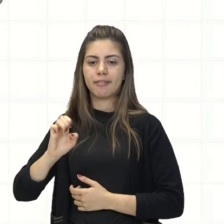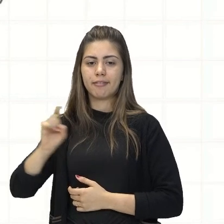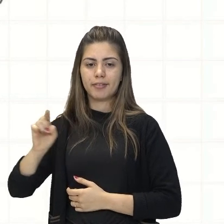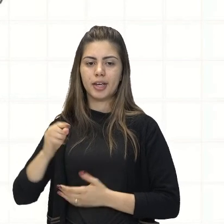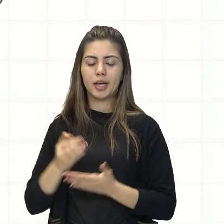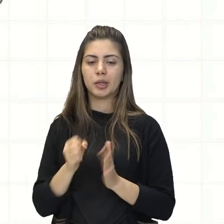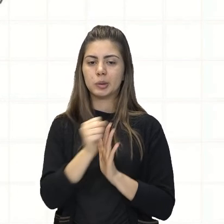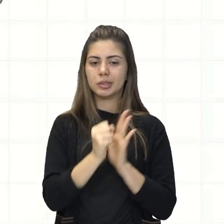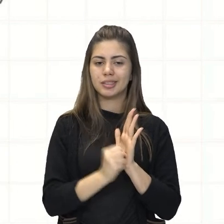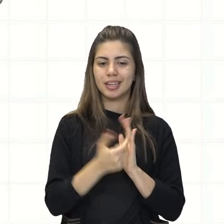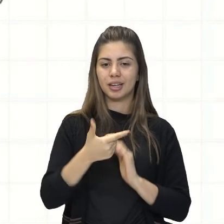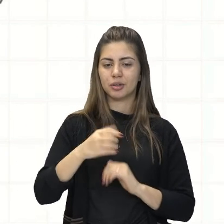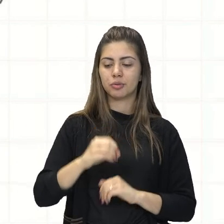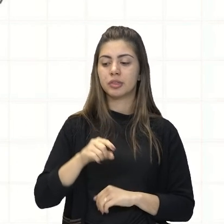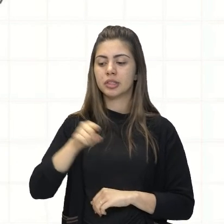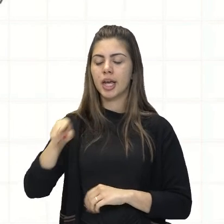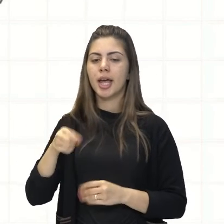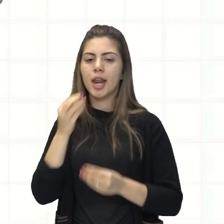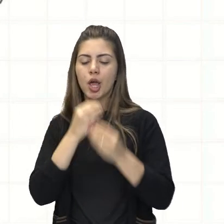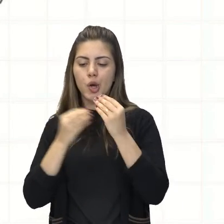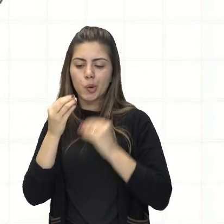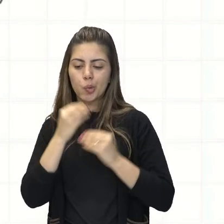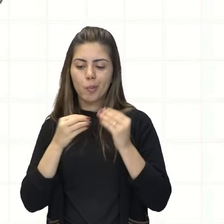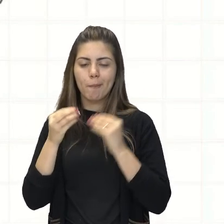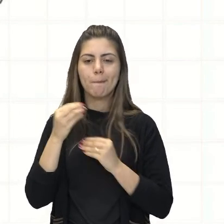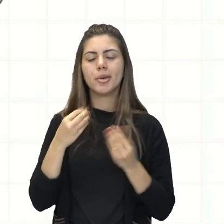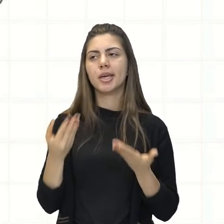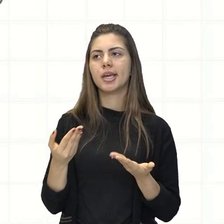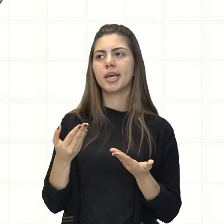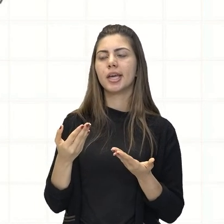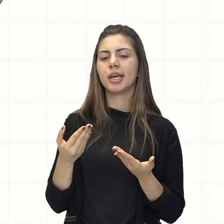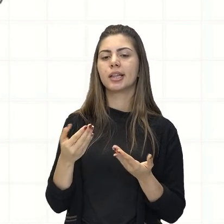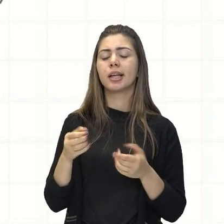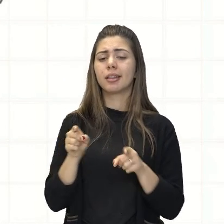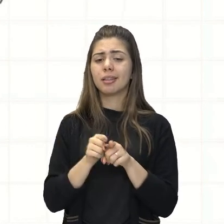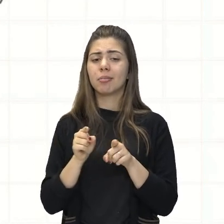Vão introduzir aqui sua culinária, vão introduzir